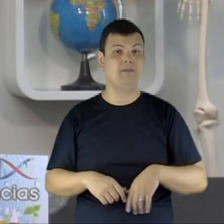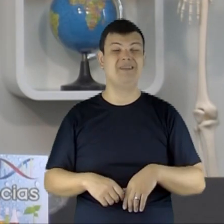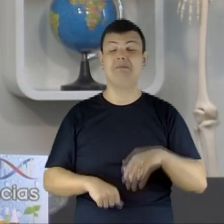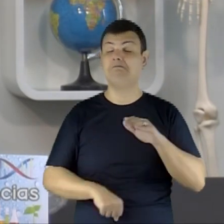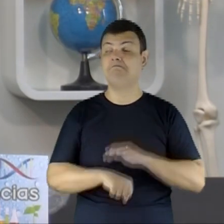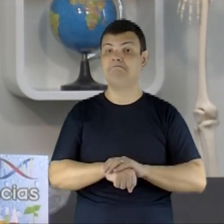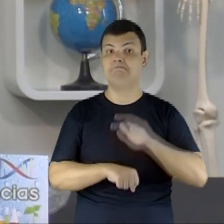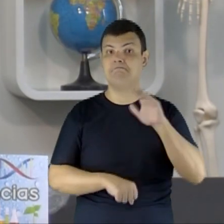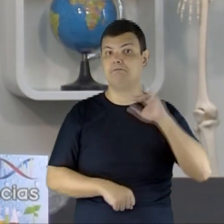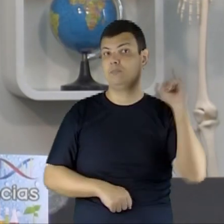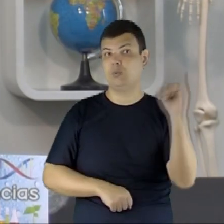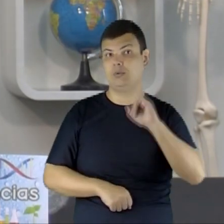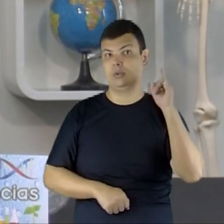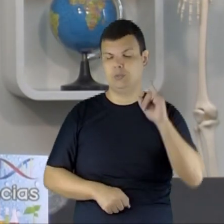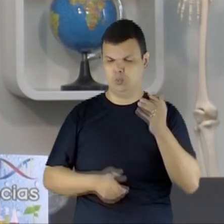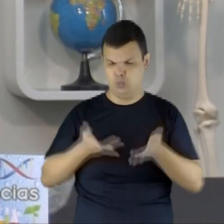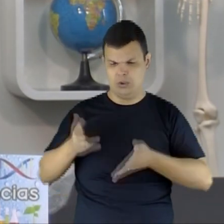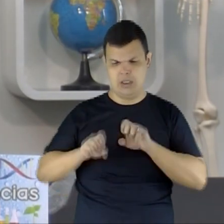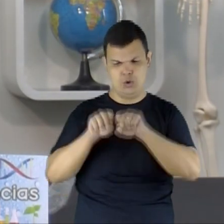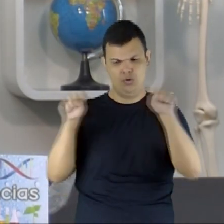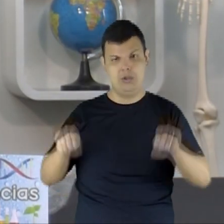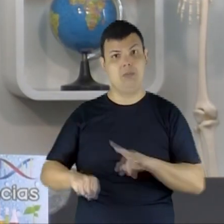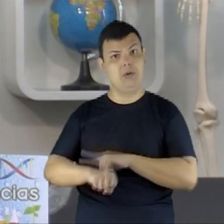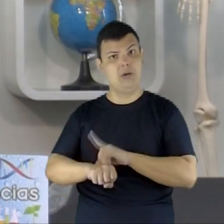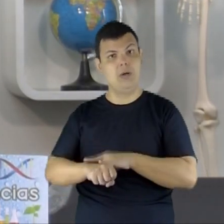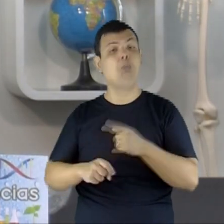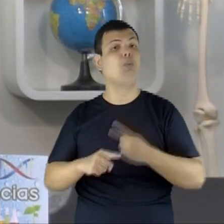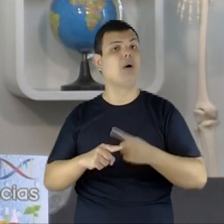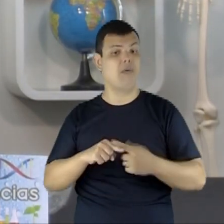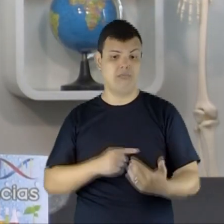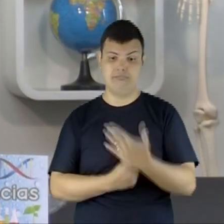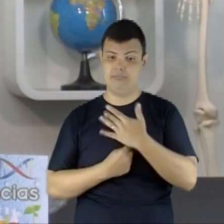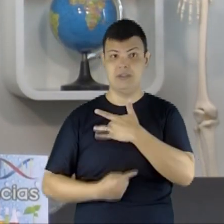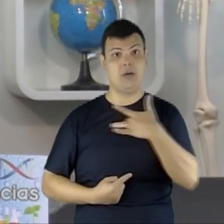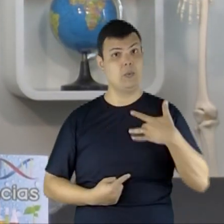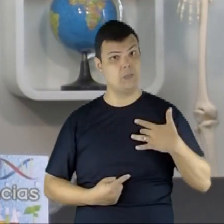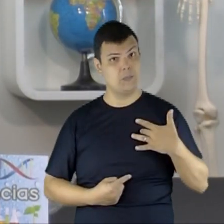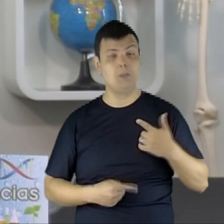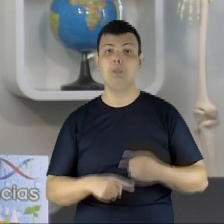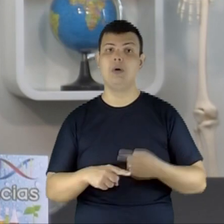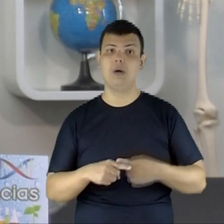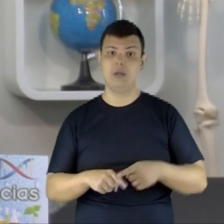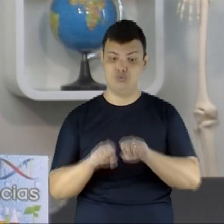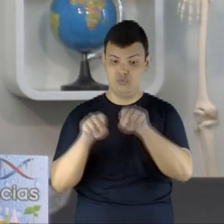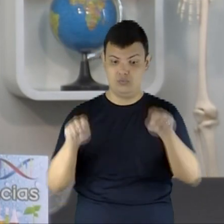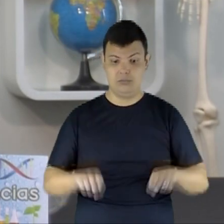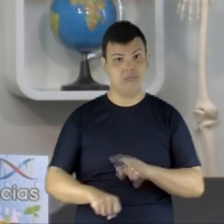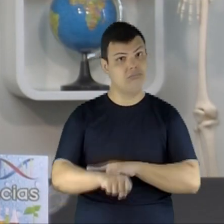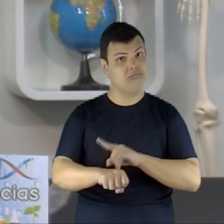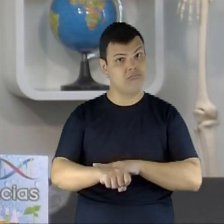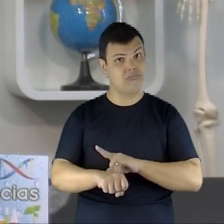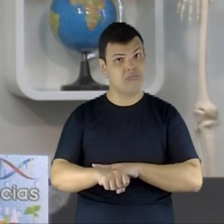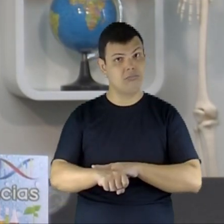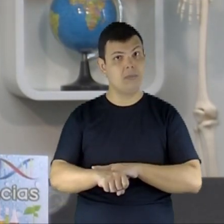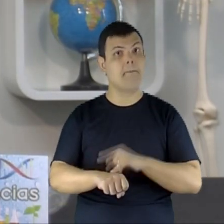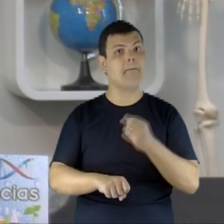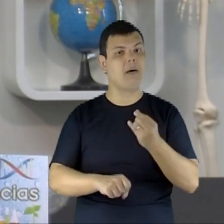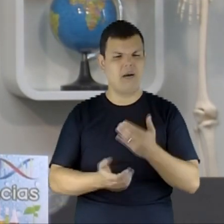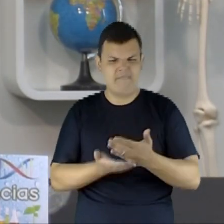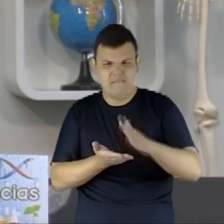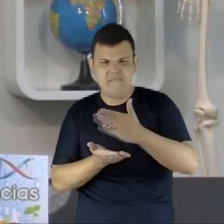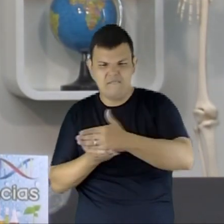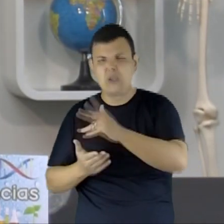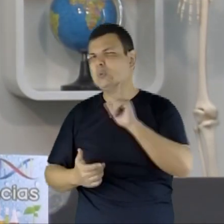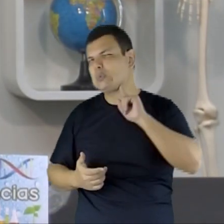importante cuidar do sistema urinário para que a gente tenha saúde. Já que o sistema urinário é importante para fazer a